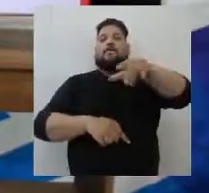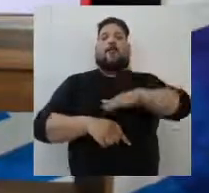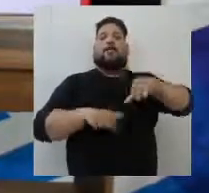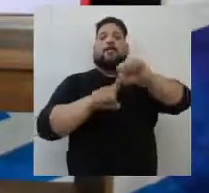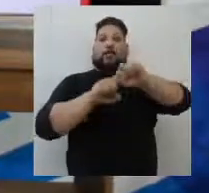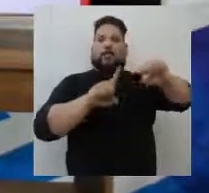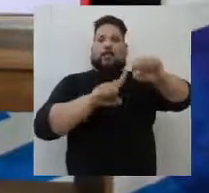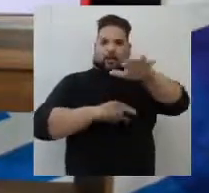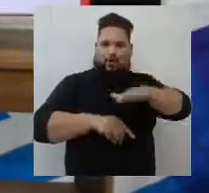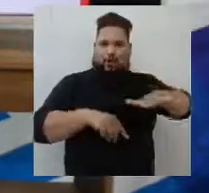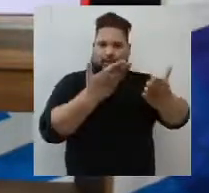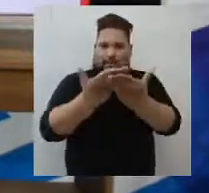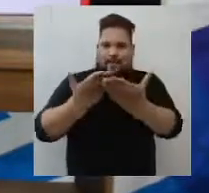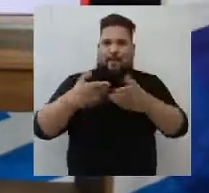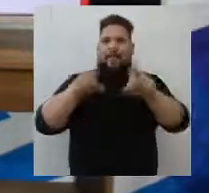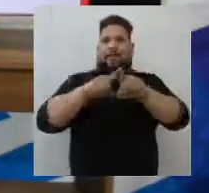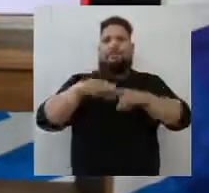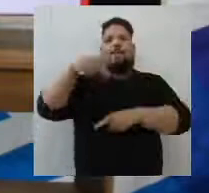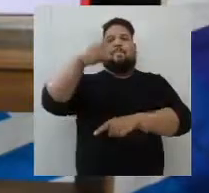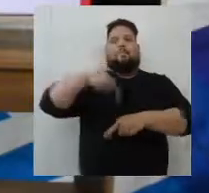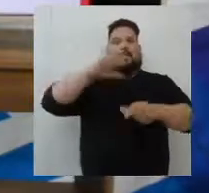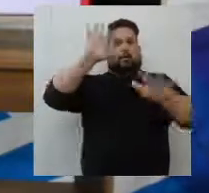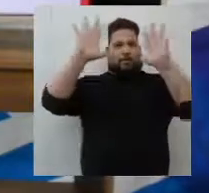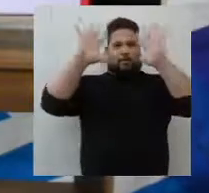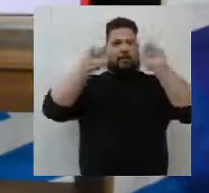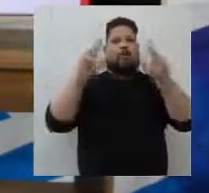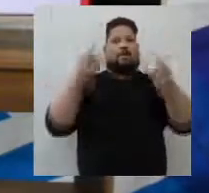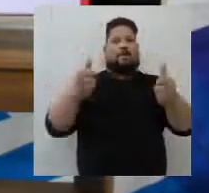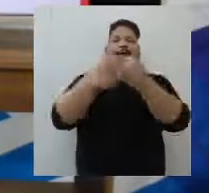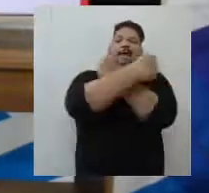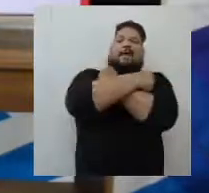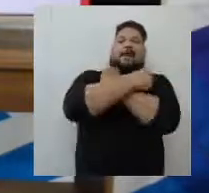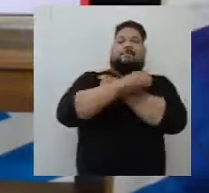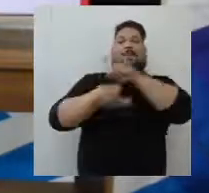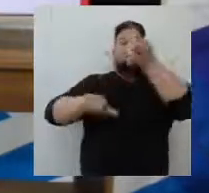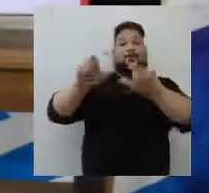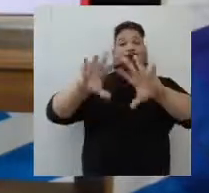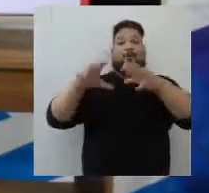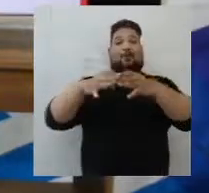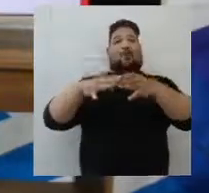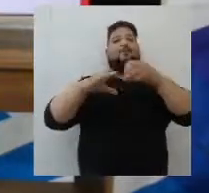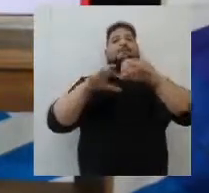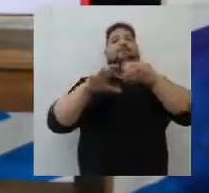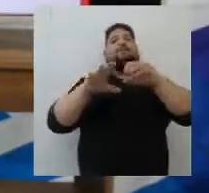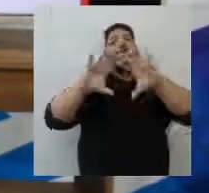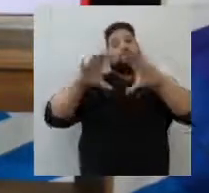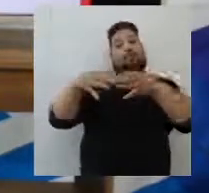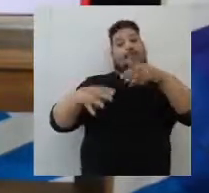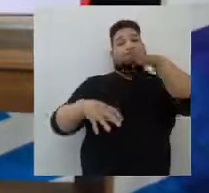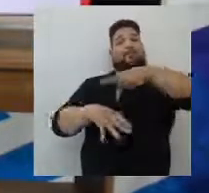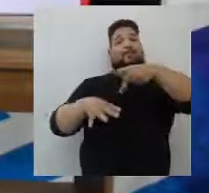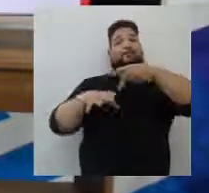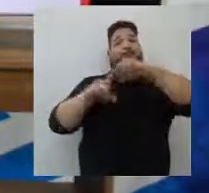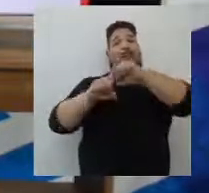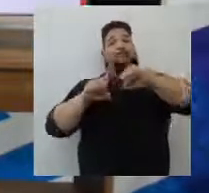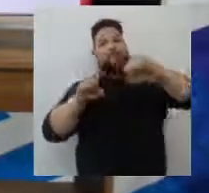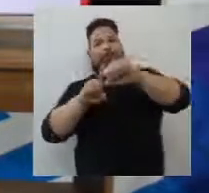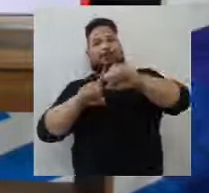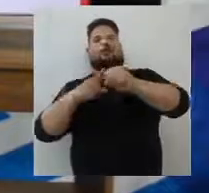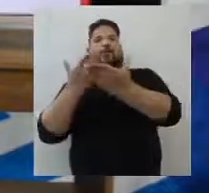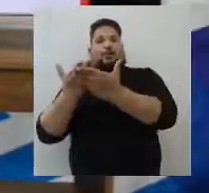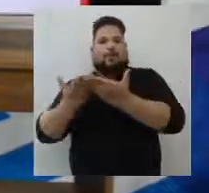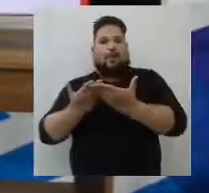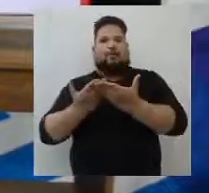sociologia quanto pelos professores de filosofia. Forte abraço a todos os sociólogos, a todos os professores de filosofia, todos os